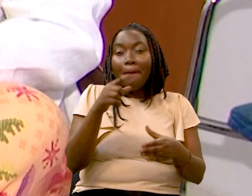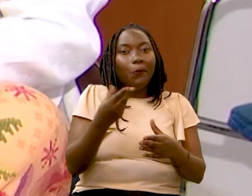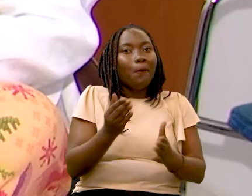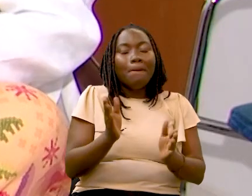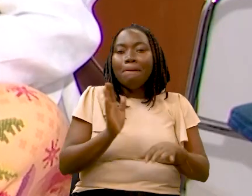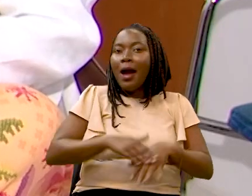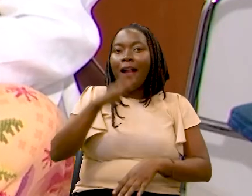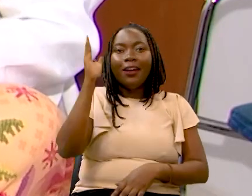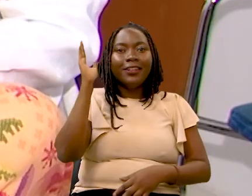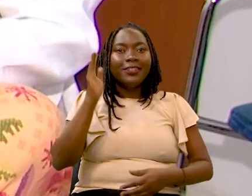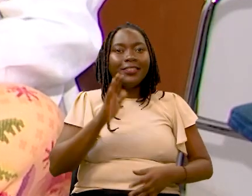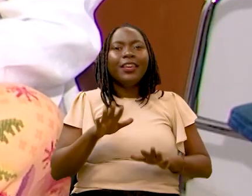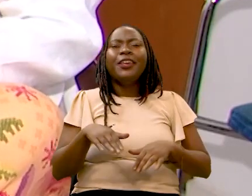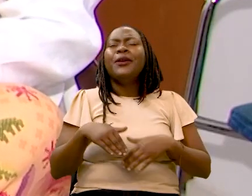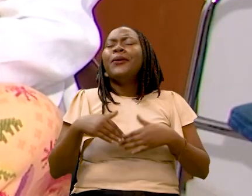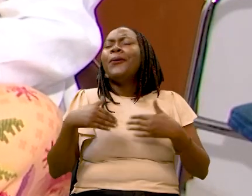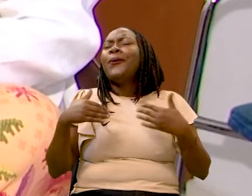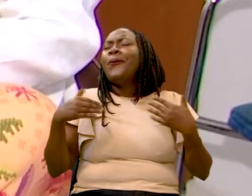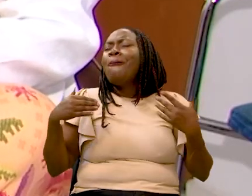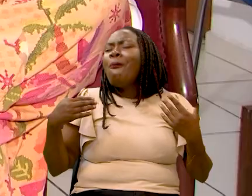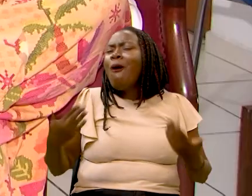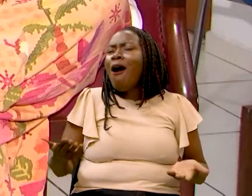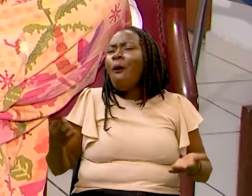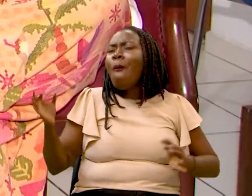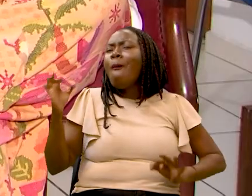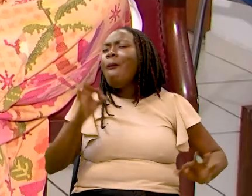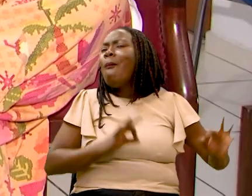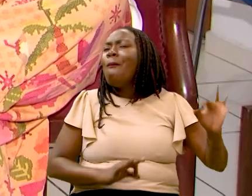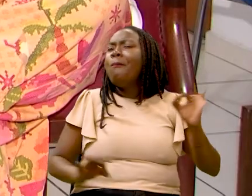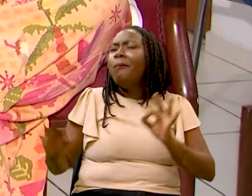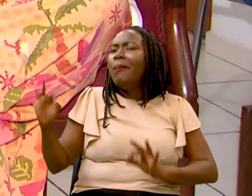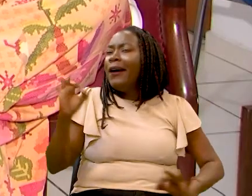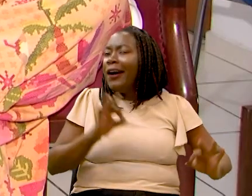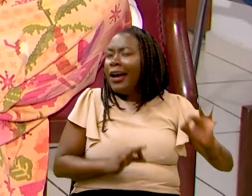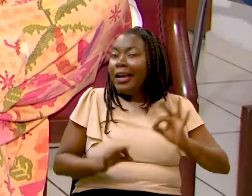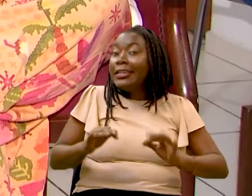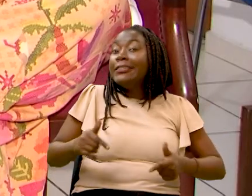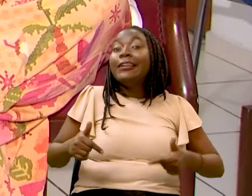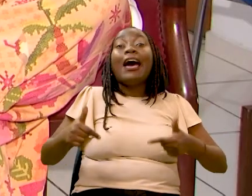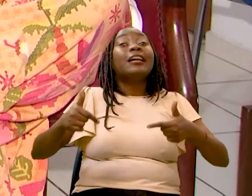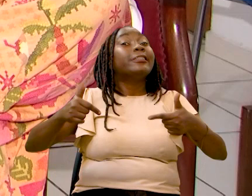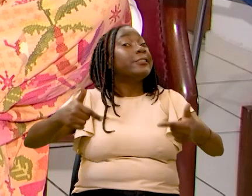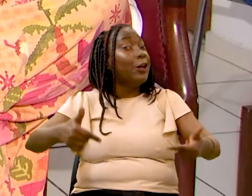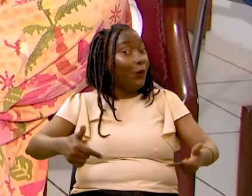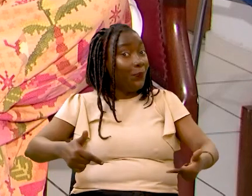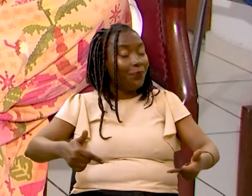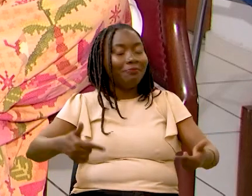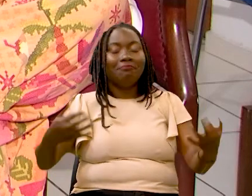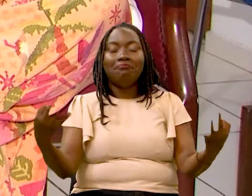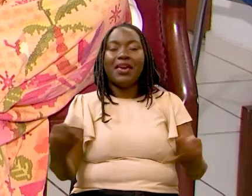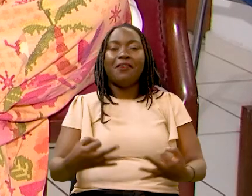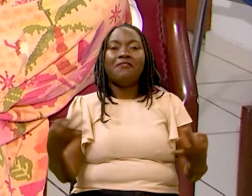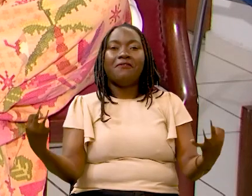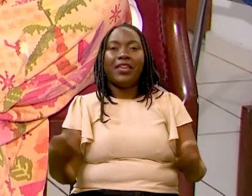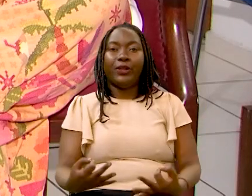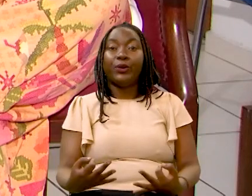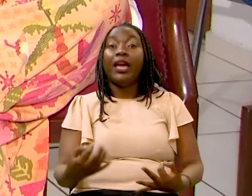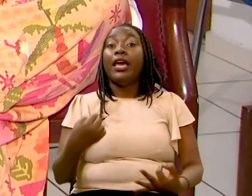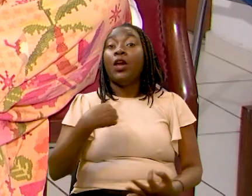na comunidade. Era muito mais que isso. E qual foi, então, o planejamento e a